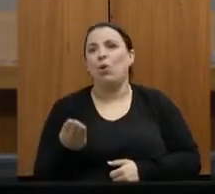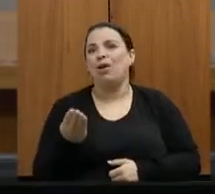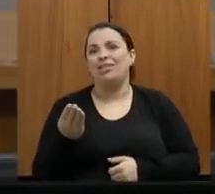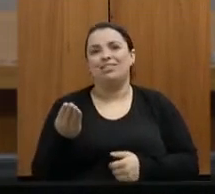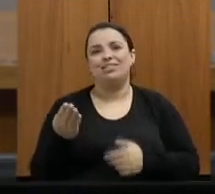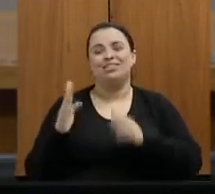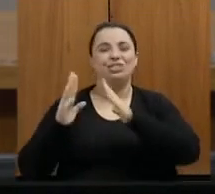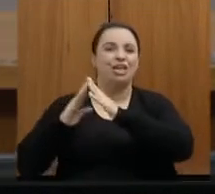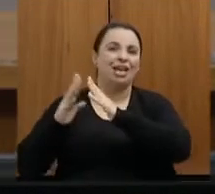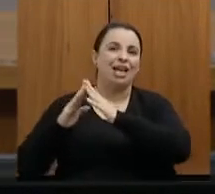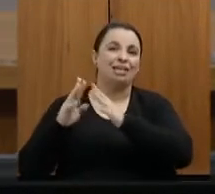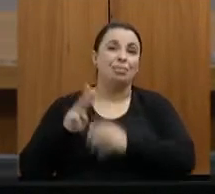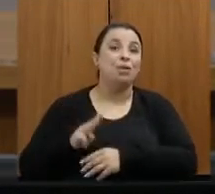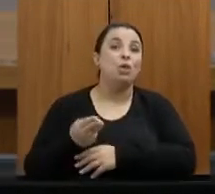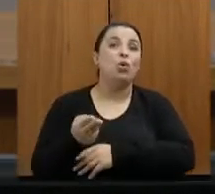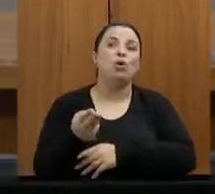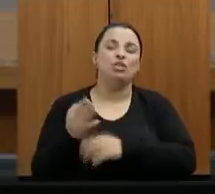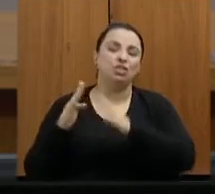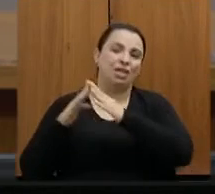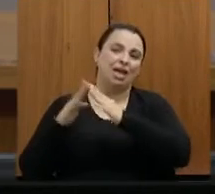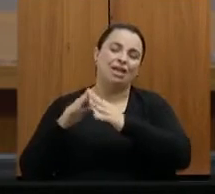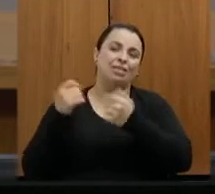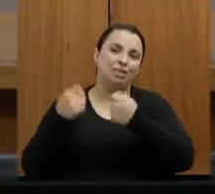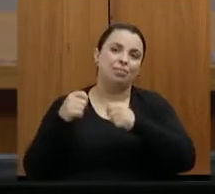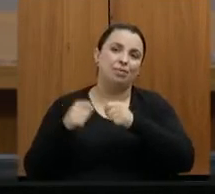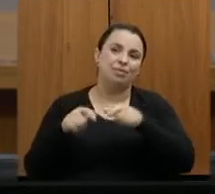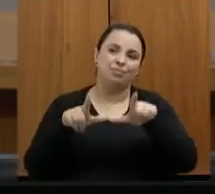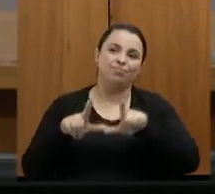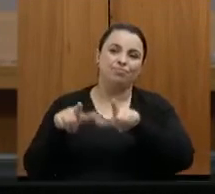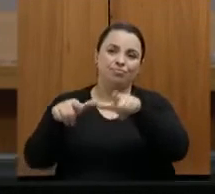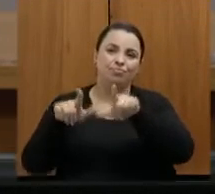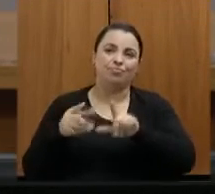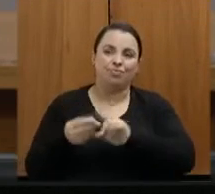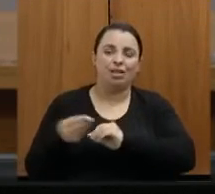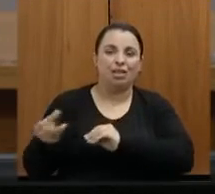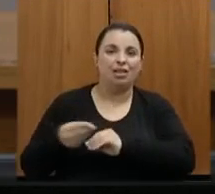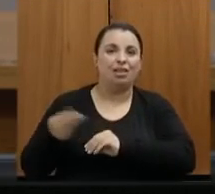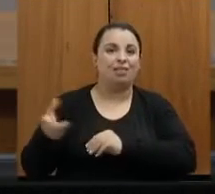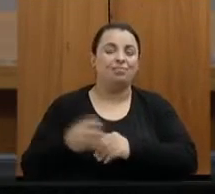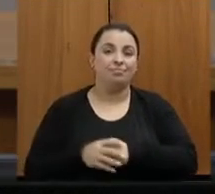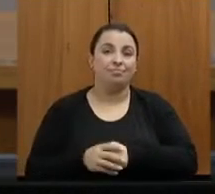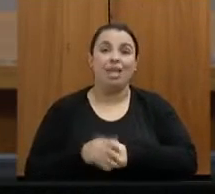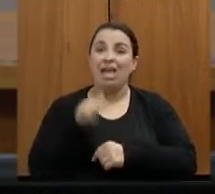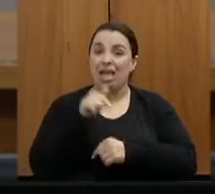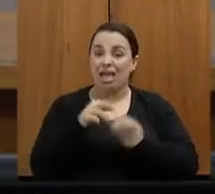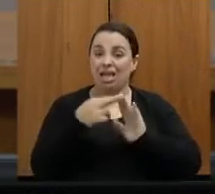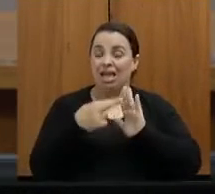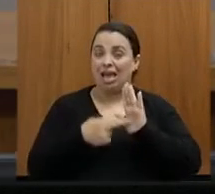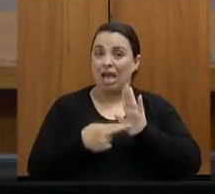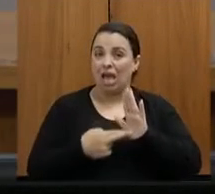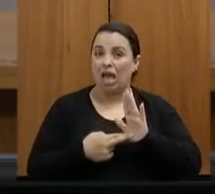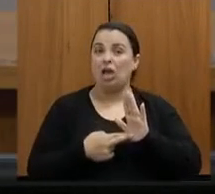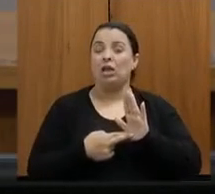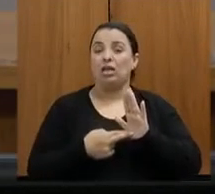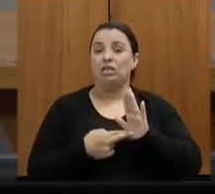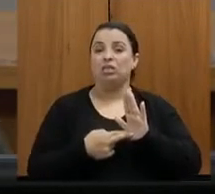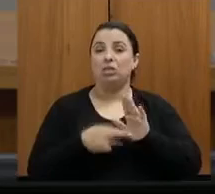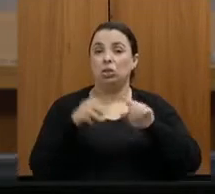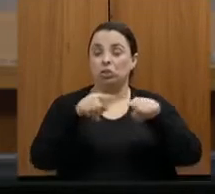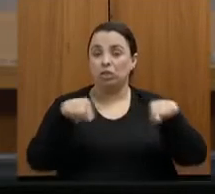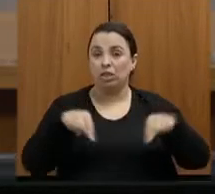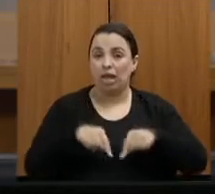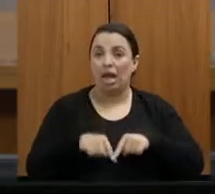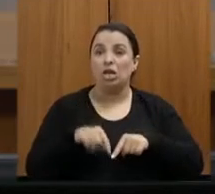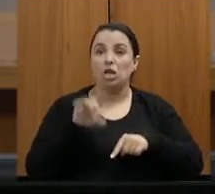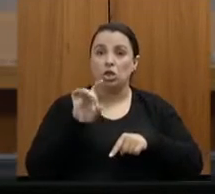luxo de condomínios, por exemplo. A regularização fundiária não é algo especial às camadas mais pobres, mas que